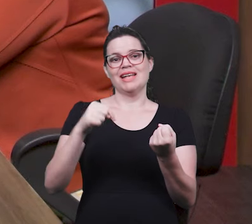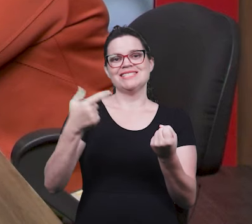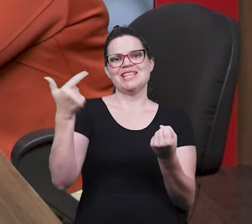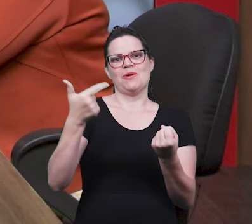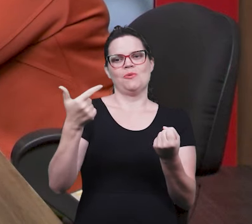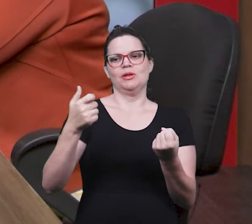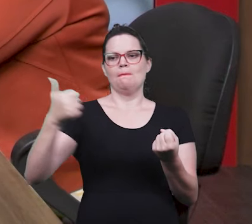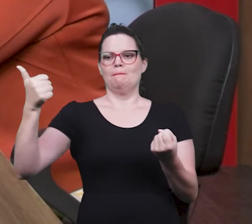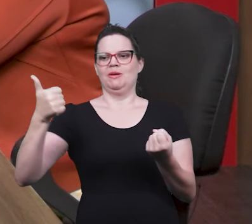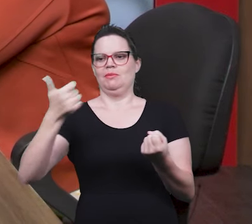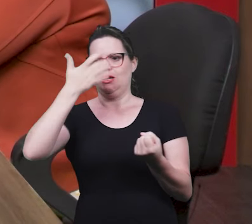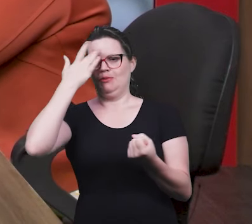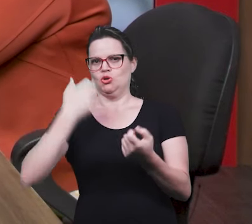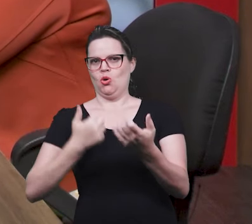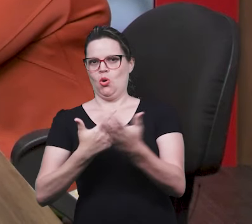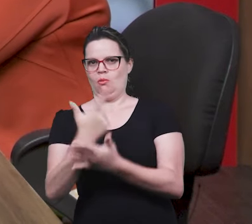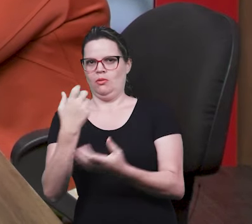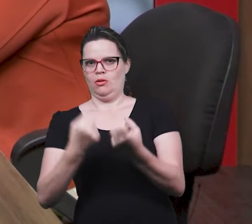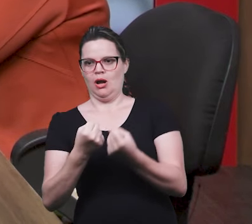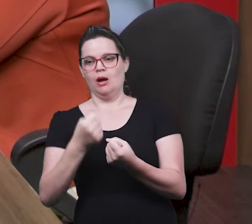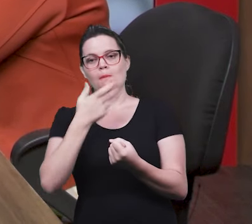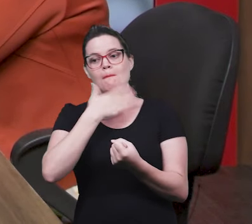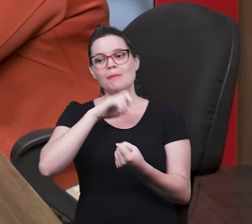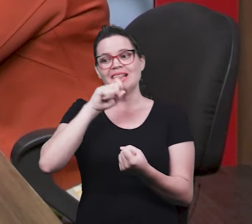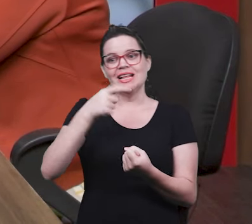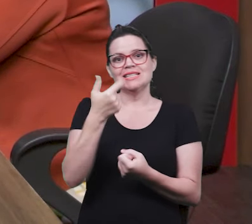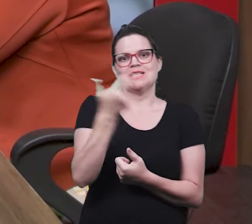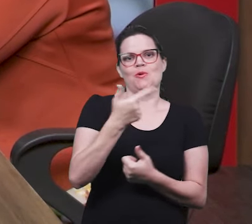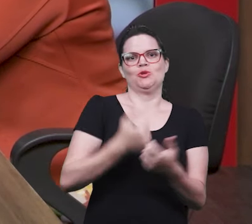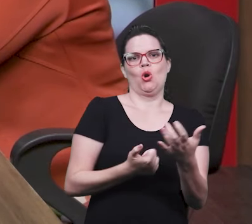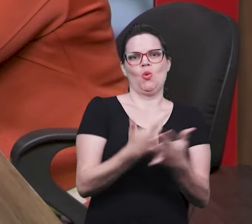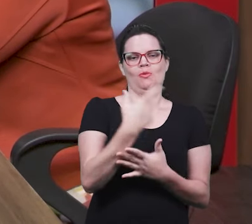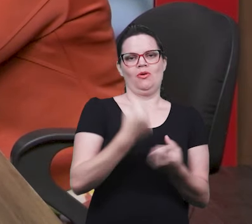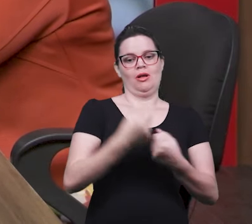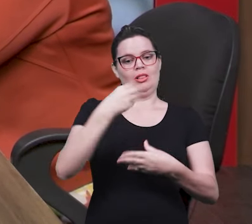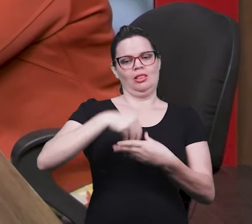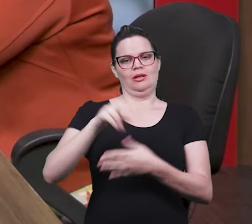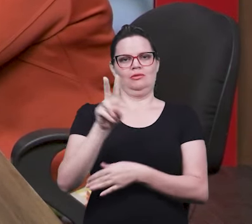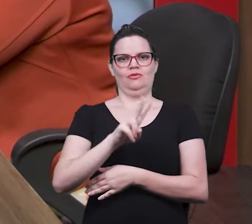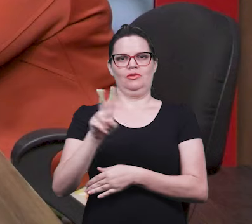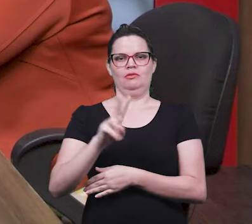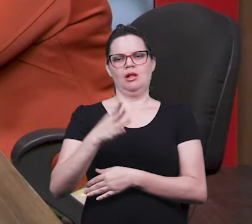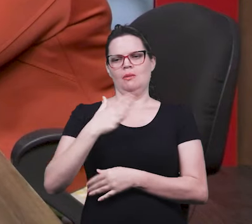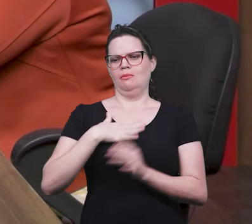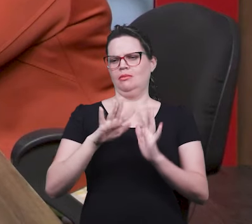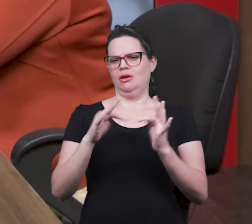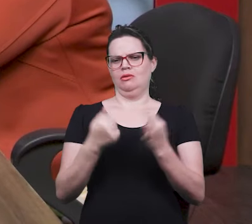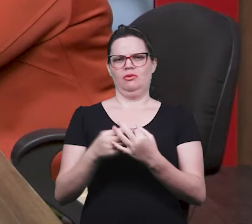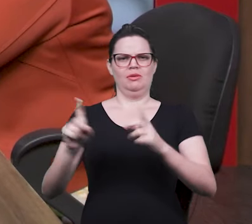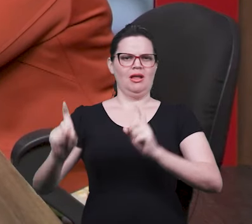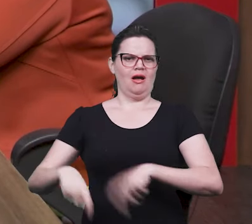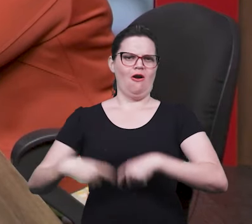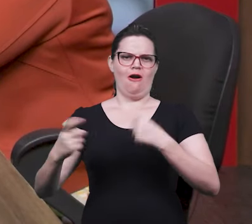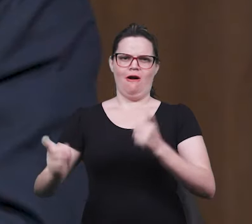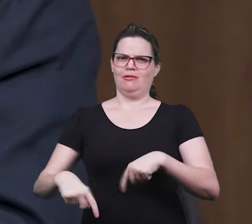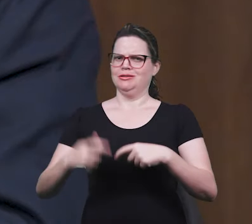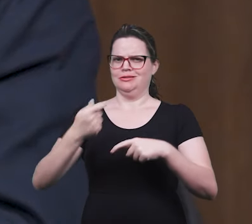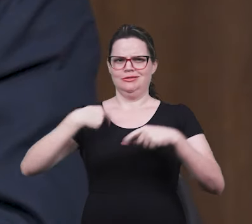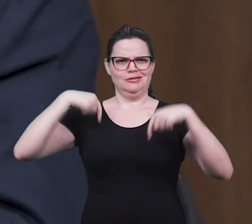sou de Aracruz, nasci na roça, né? Com parteira, né?